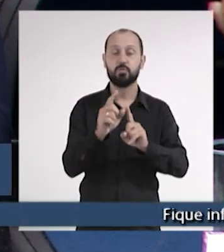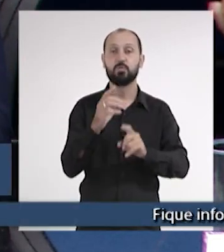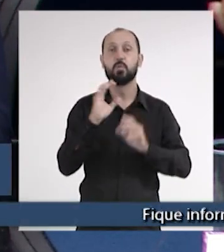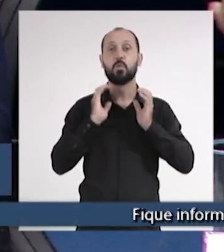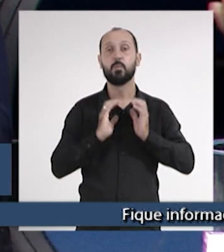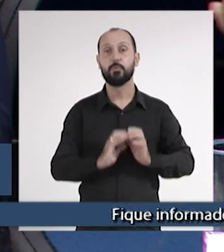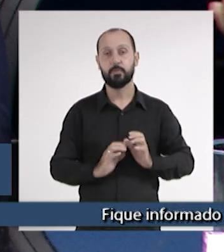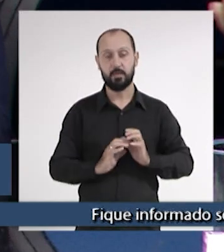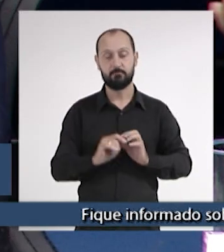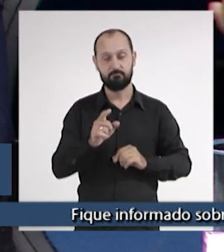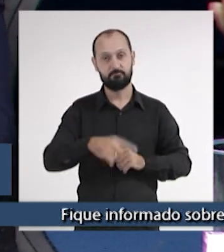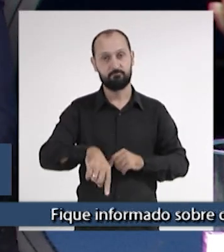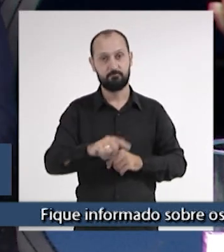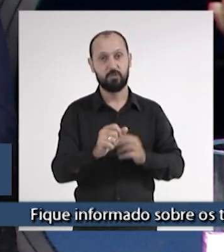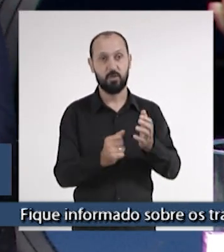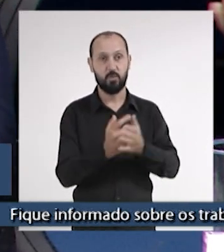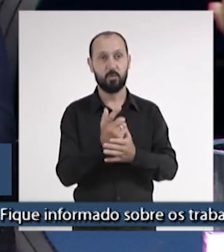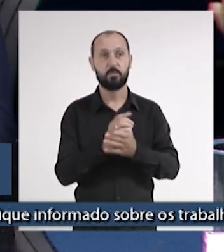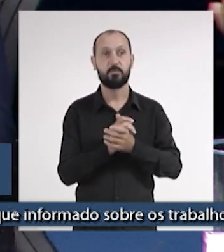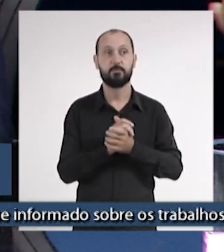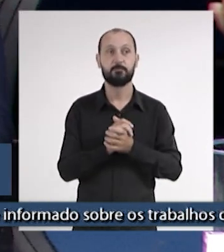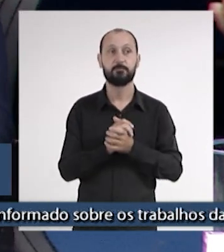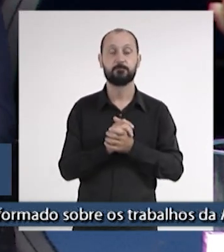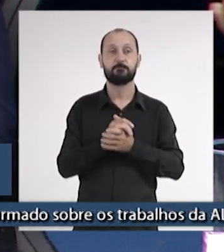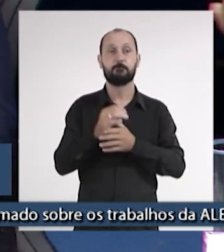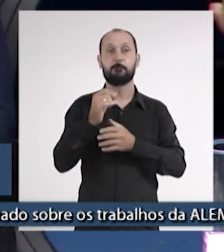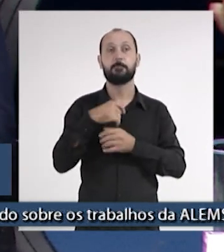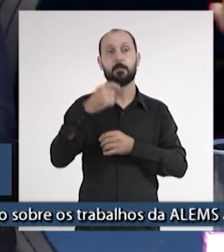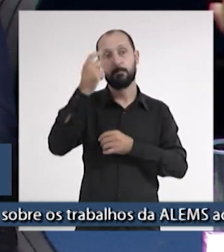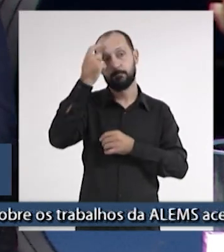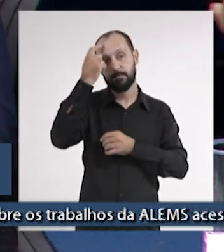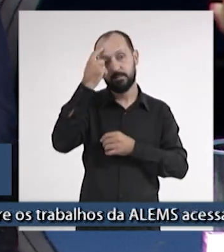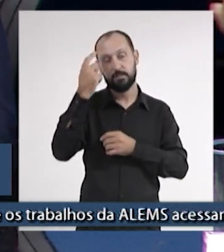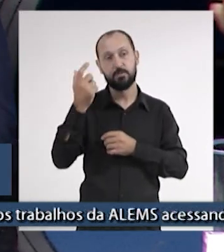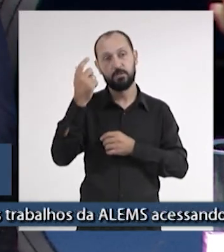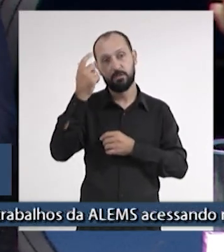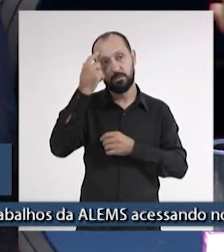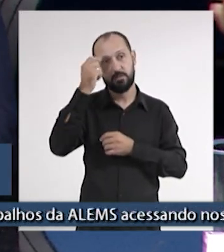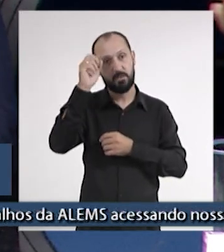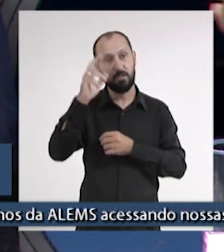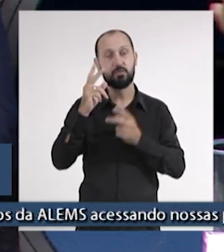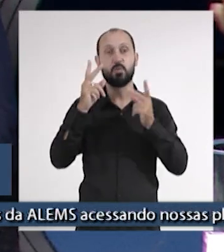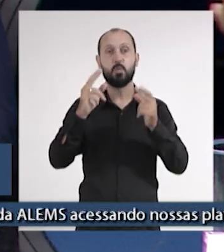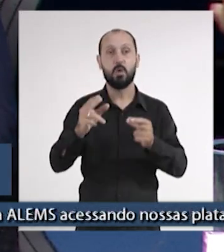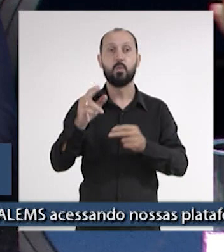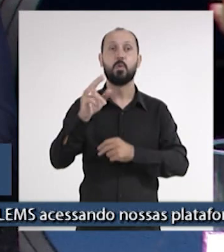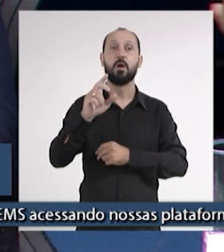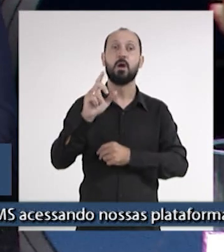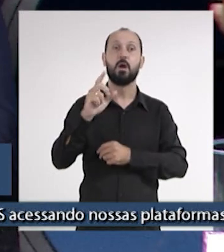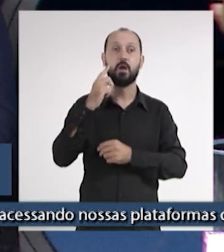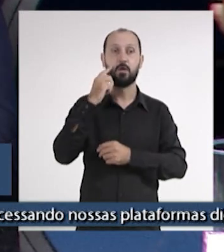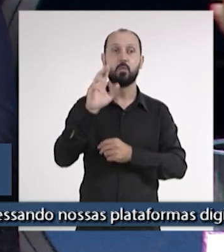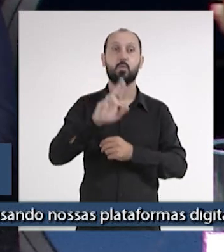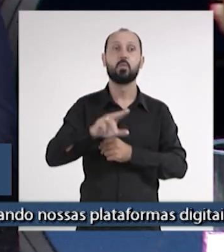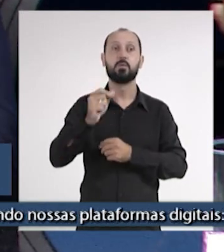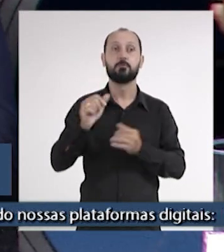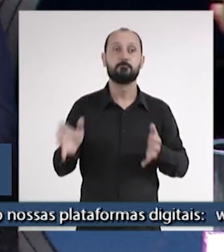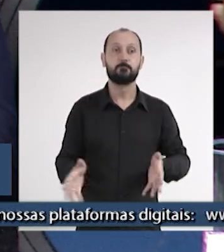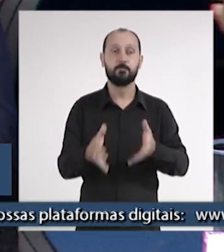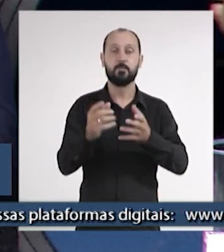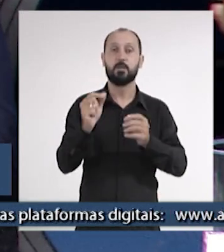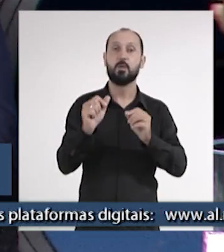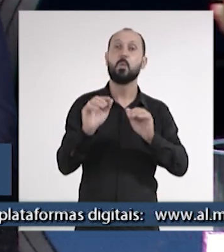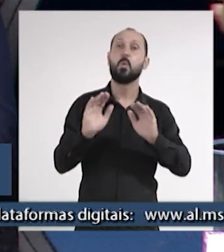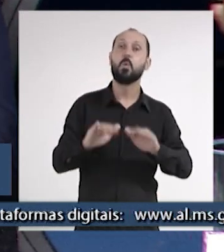do consumidor. Aqui, no meio de inteligência semelhante, a agência utiliza um incentivo